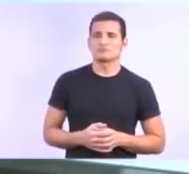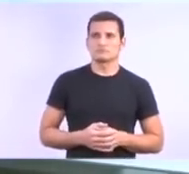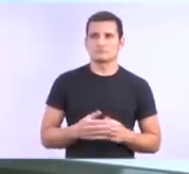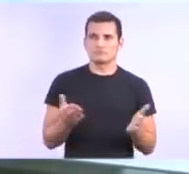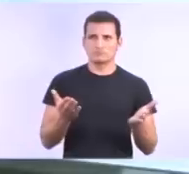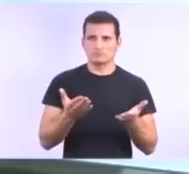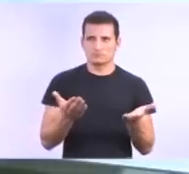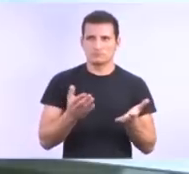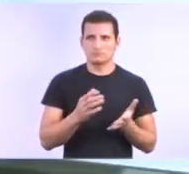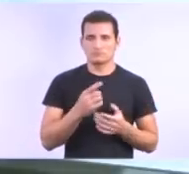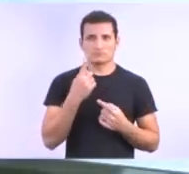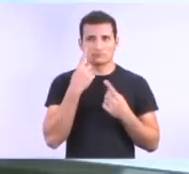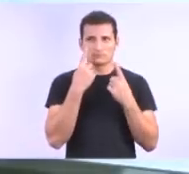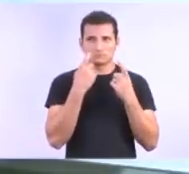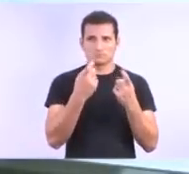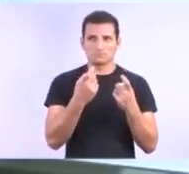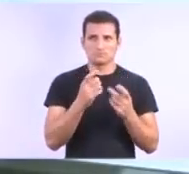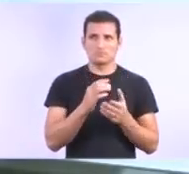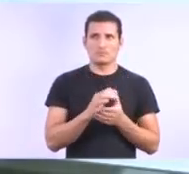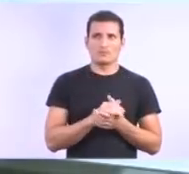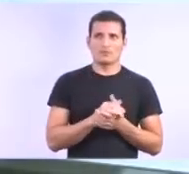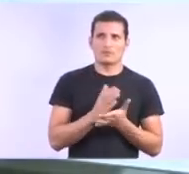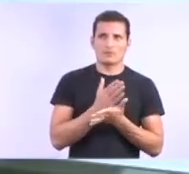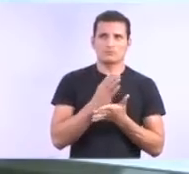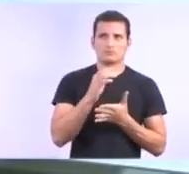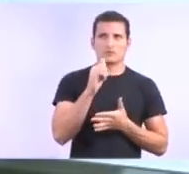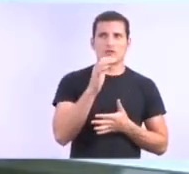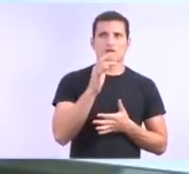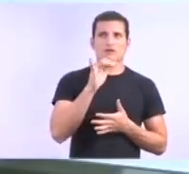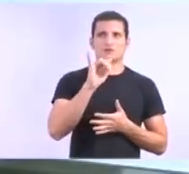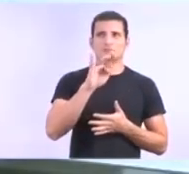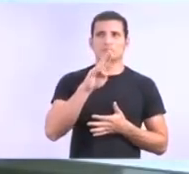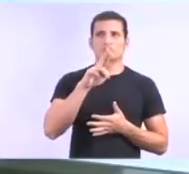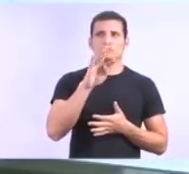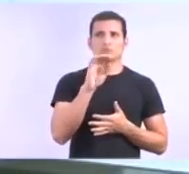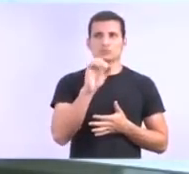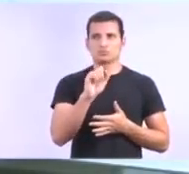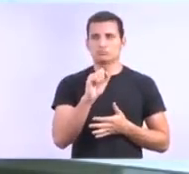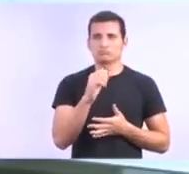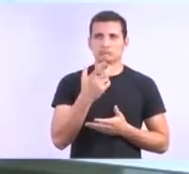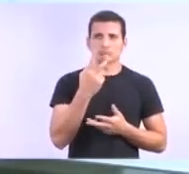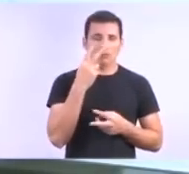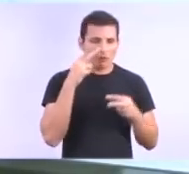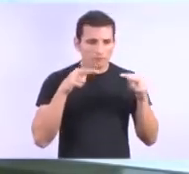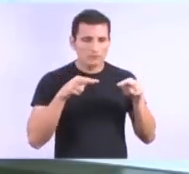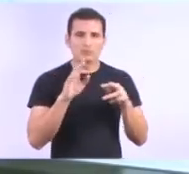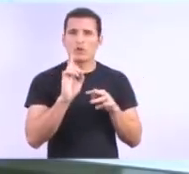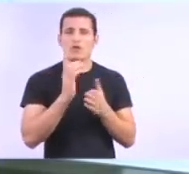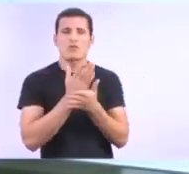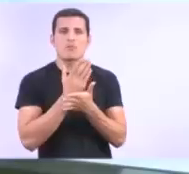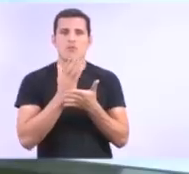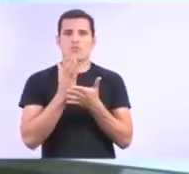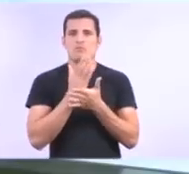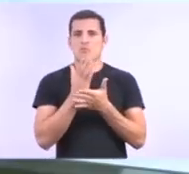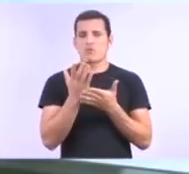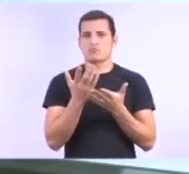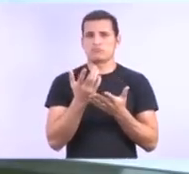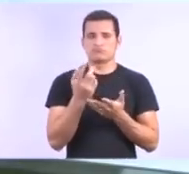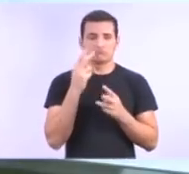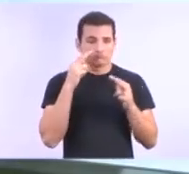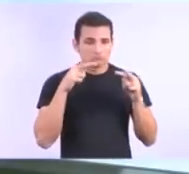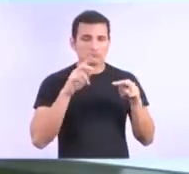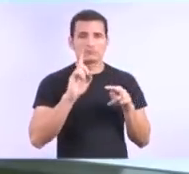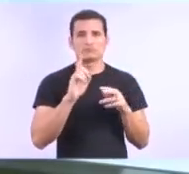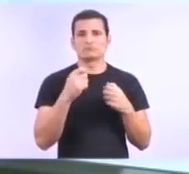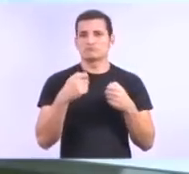Alguns atributos, algumas características não podem ser assim visíveis. Não é qualquer um que vai ter acesso a essas características. Você tem que deixar um